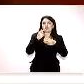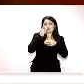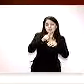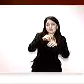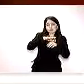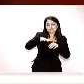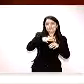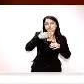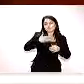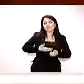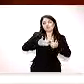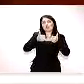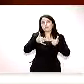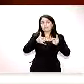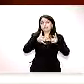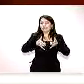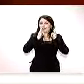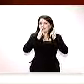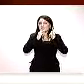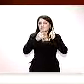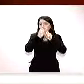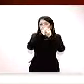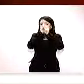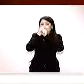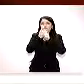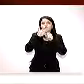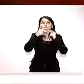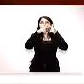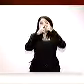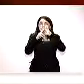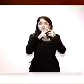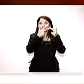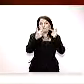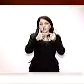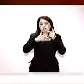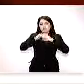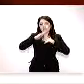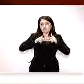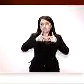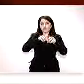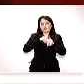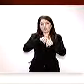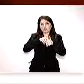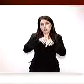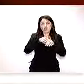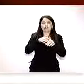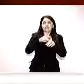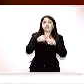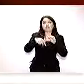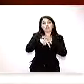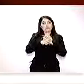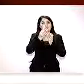do ensino à manutenção do prédio equipamentos instalações e serviços escolares e também ao aprimoramento da